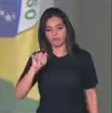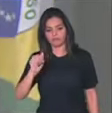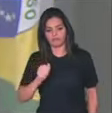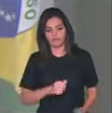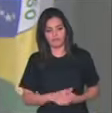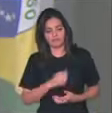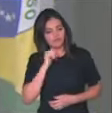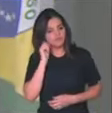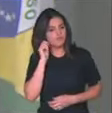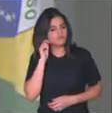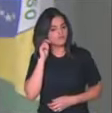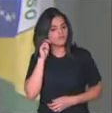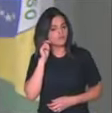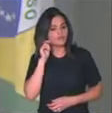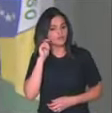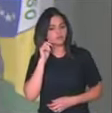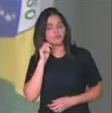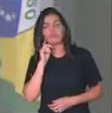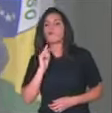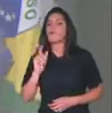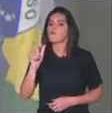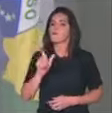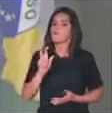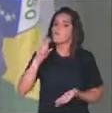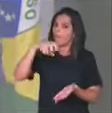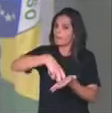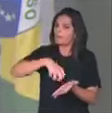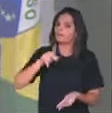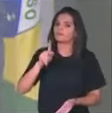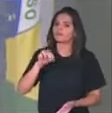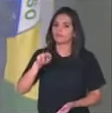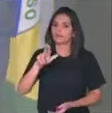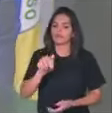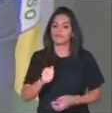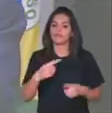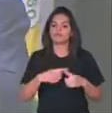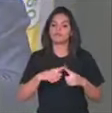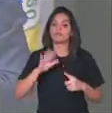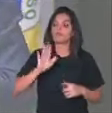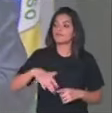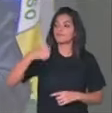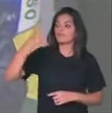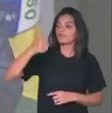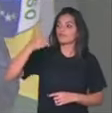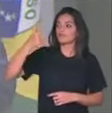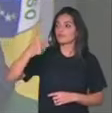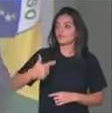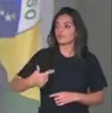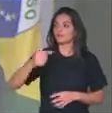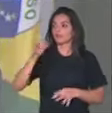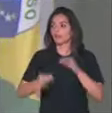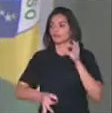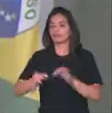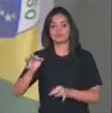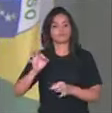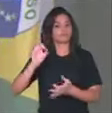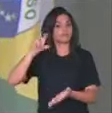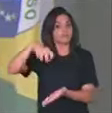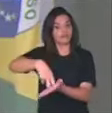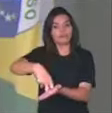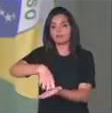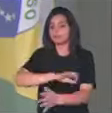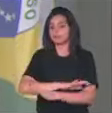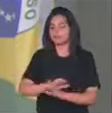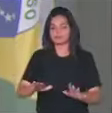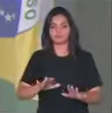aplicando a pena a partir da decisão de segunda instância é uma mudança